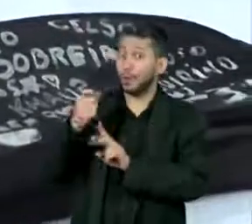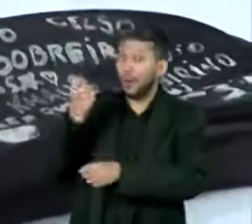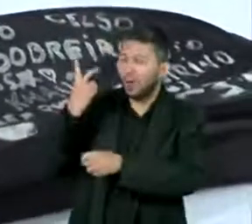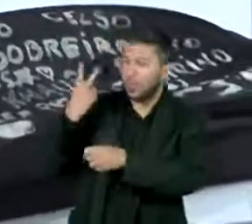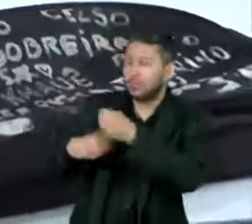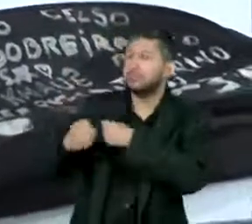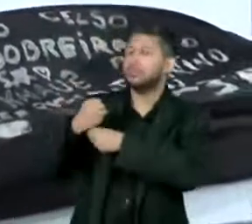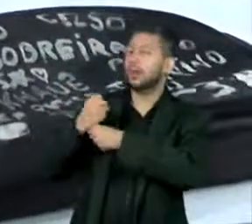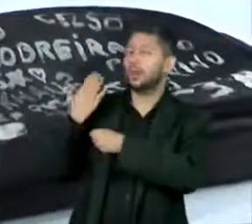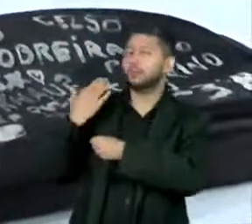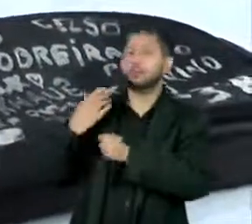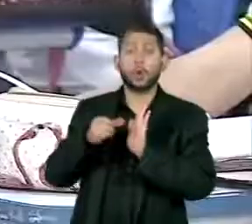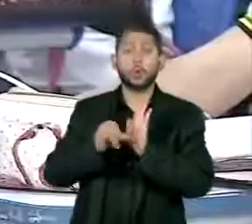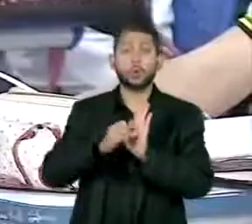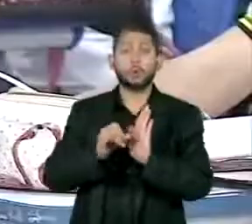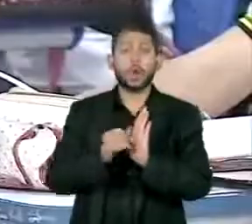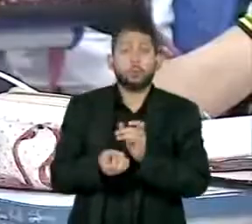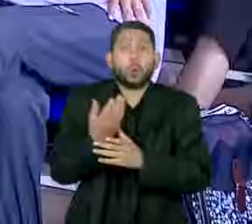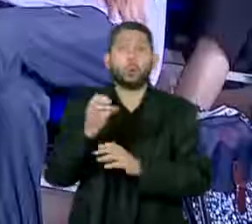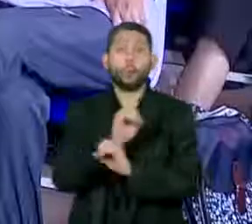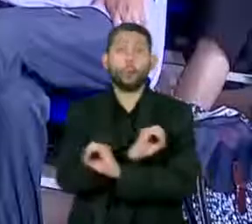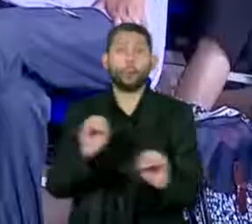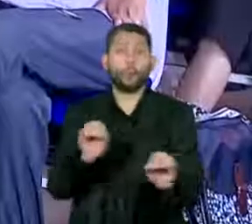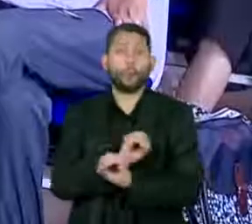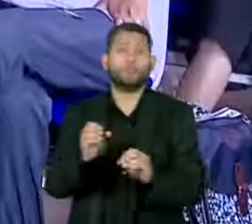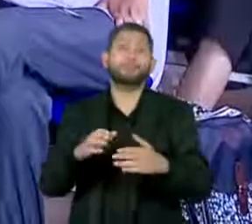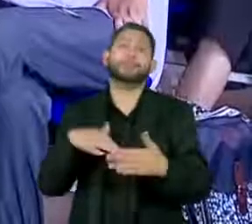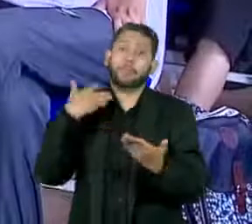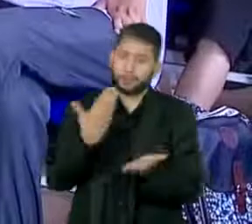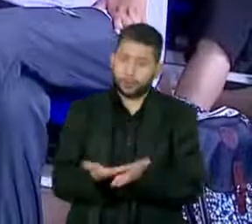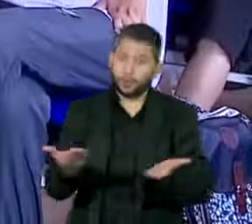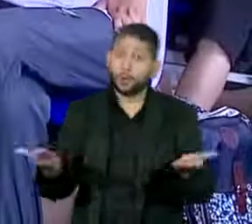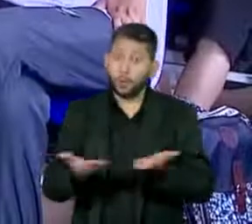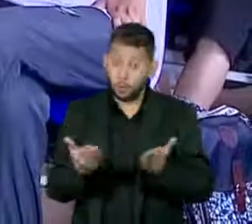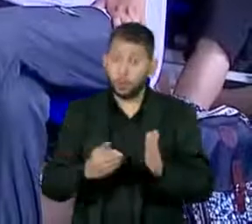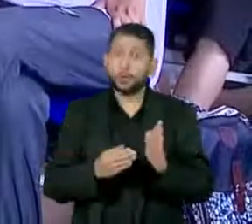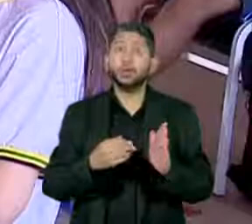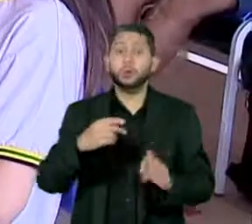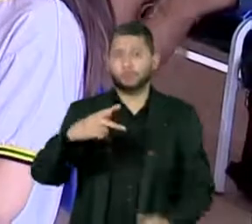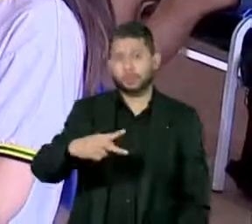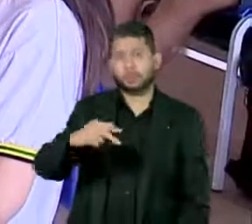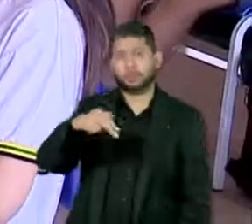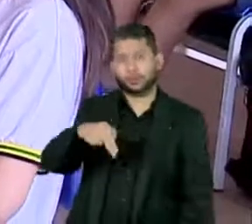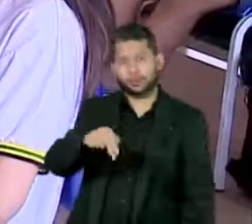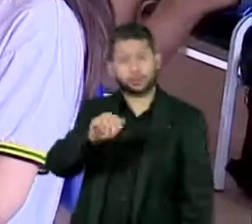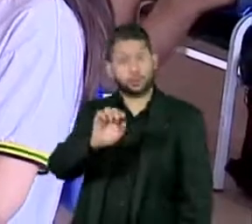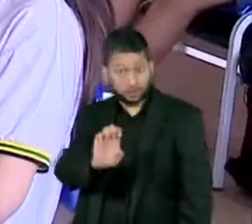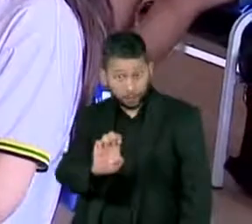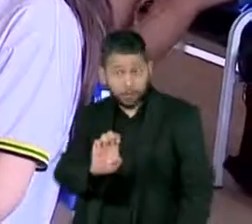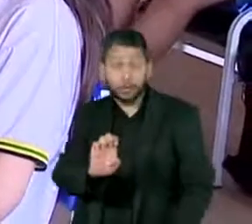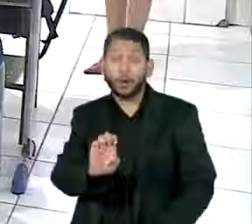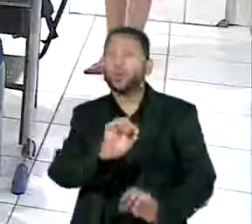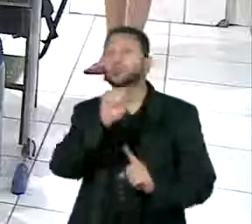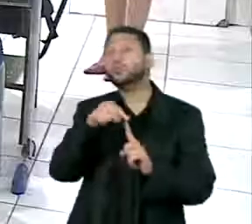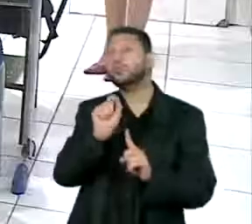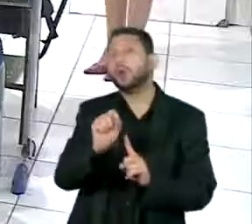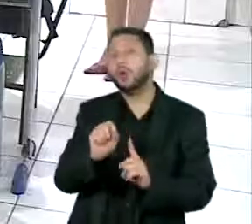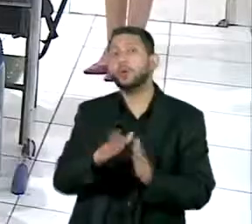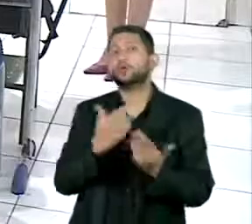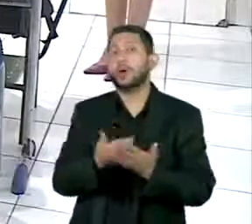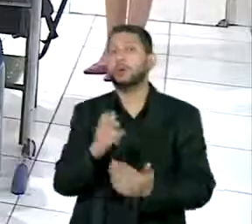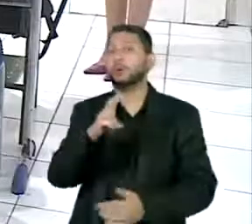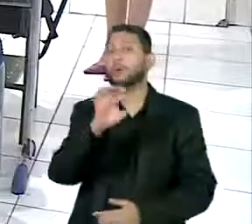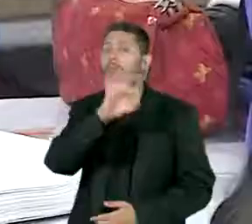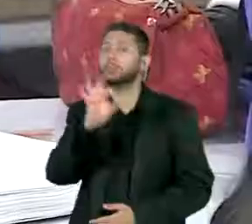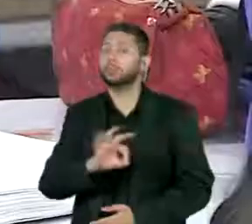2 anos, nenhum edital foi aberto. Ainda assim, a meta do Plano Nacional de Educação é de que metade dos colégios tenham